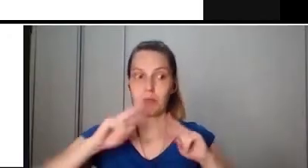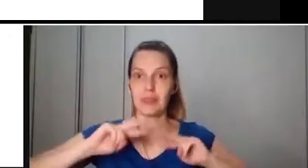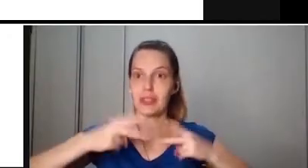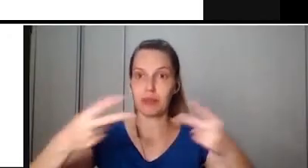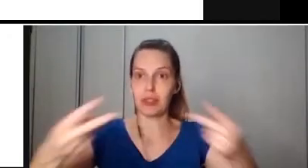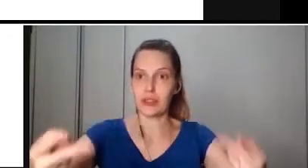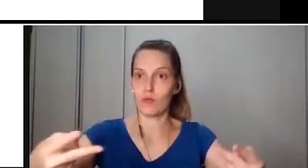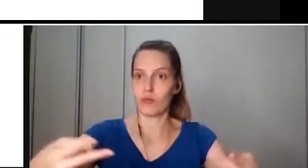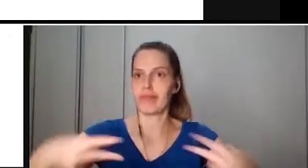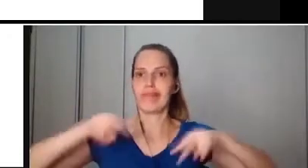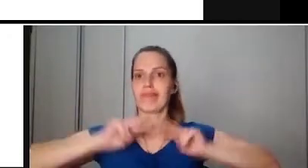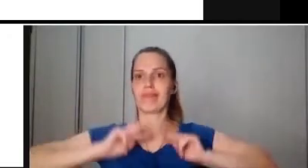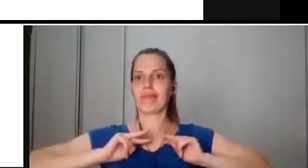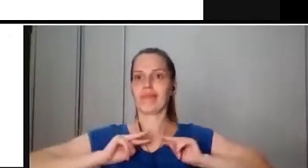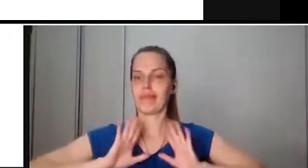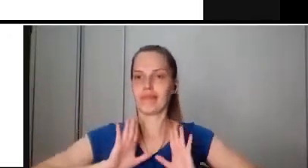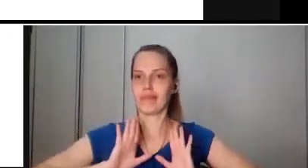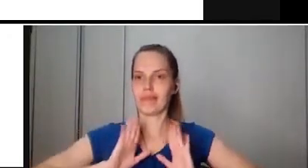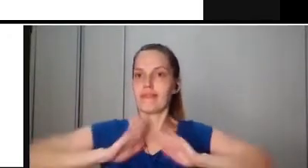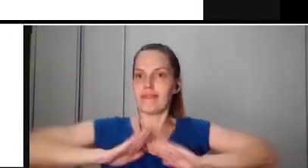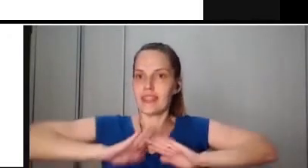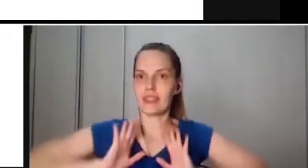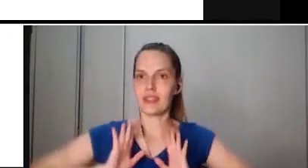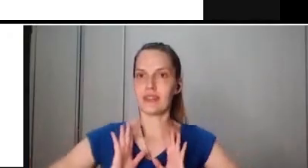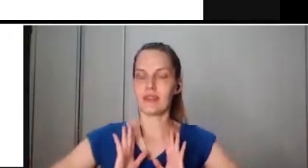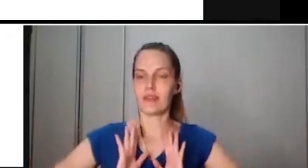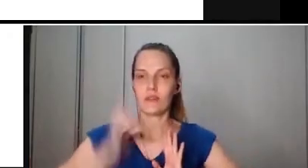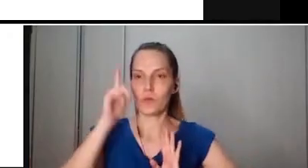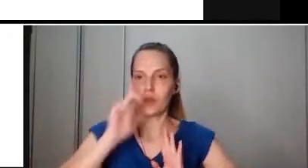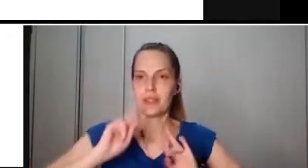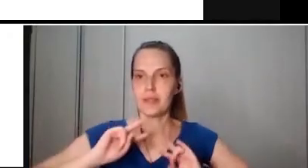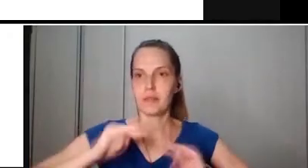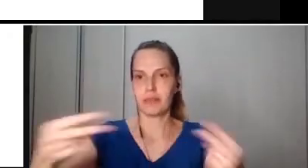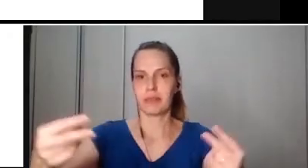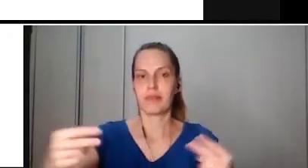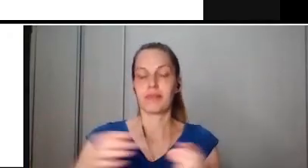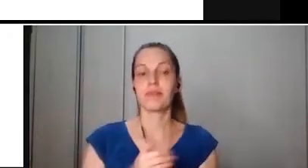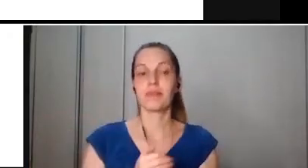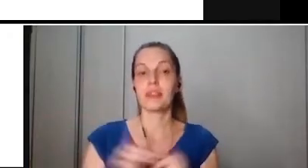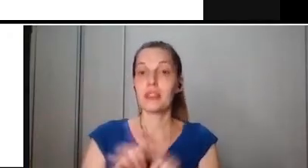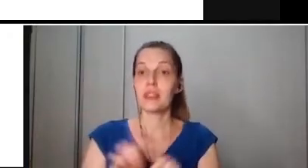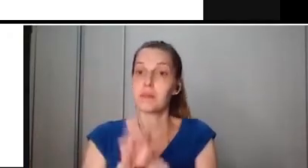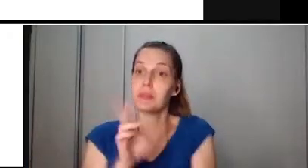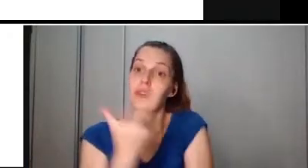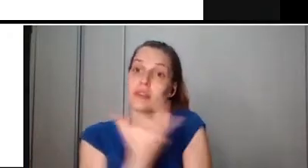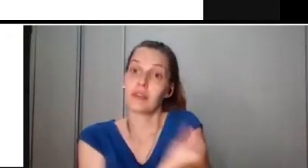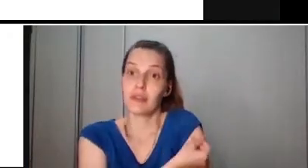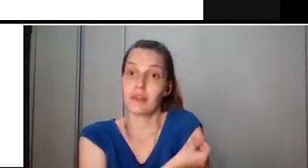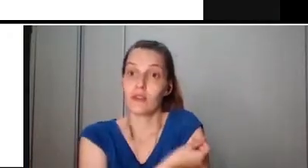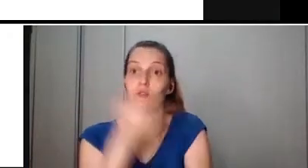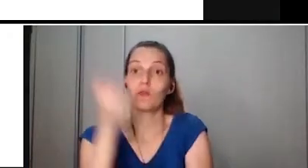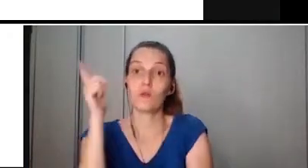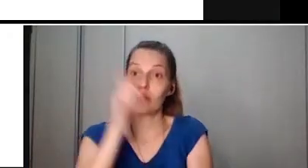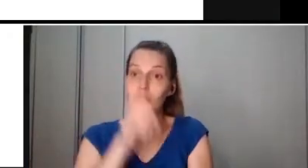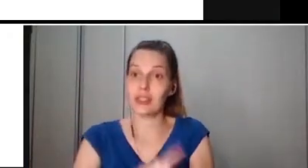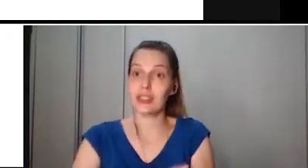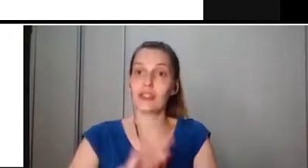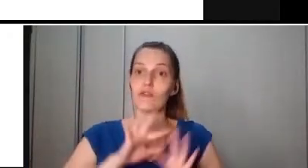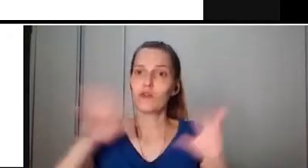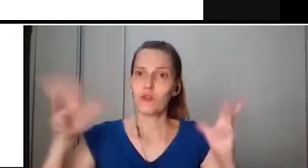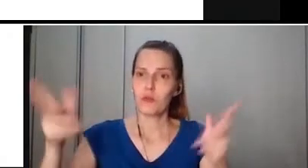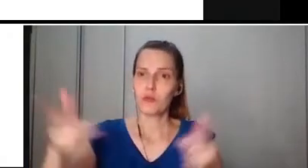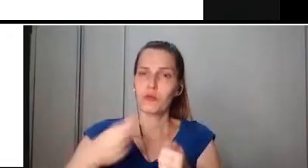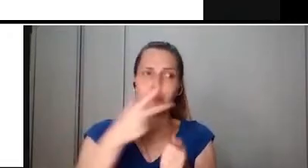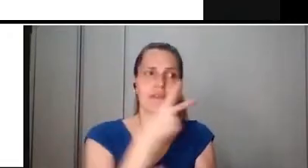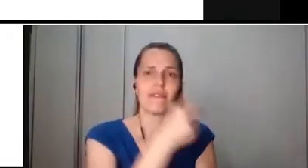e haveria uma cobertura vacinal suficiente para gerar imunidade de rebanho. Nesse caso,